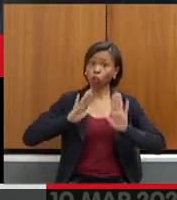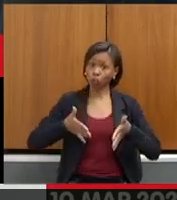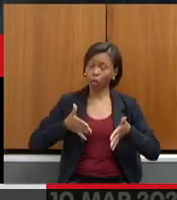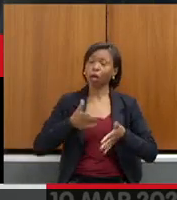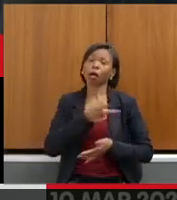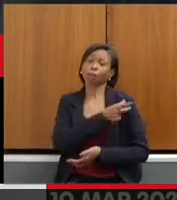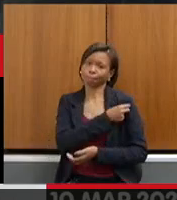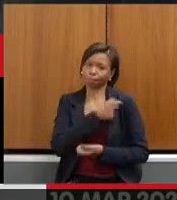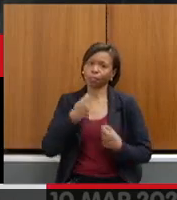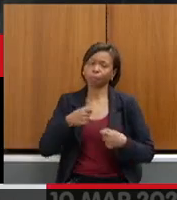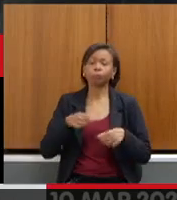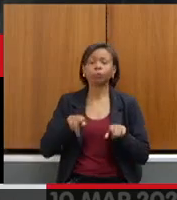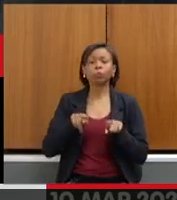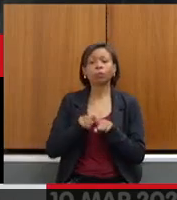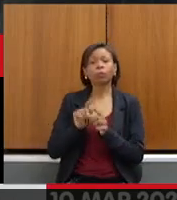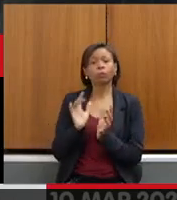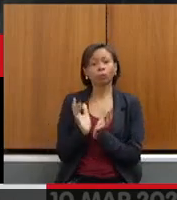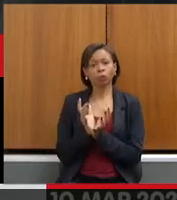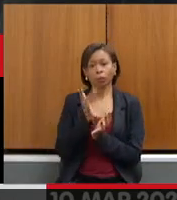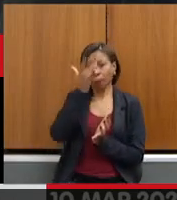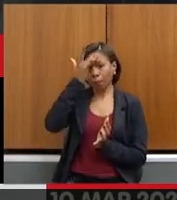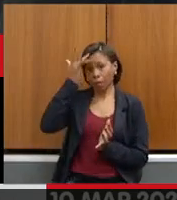pessoas com deficiência